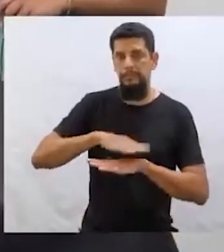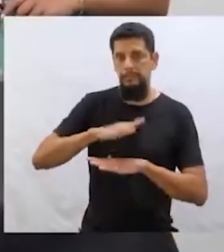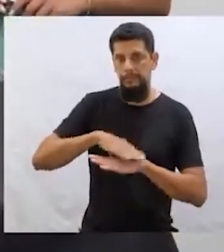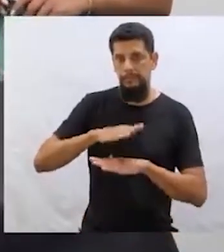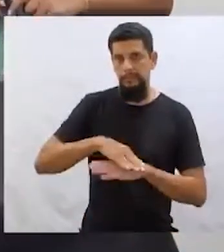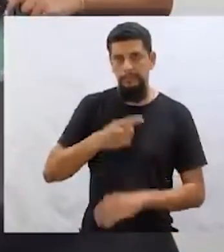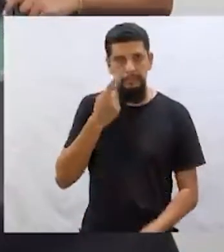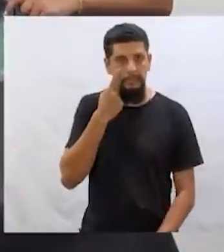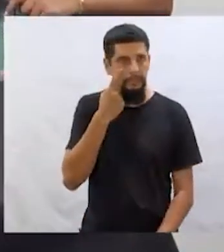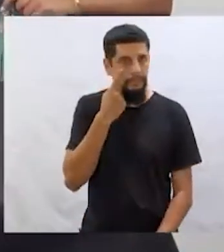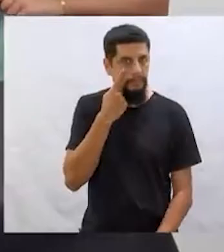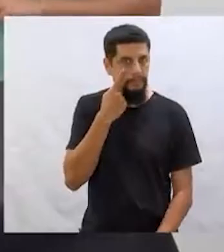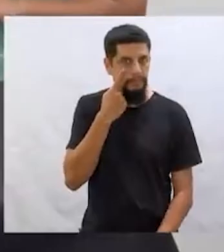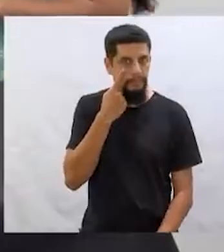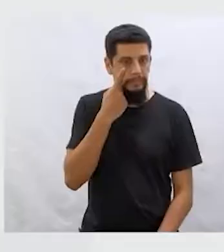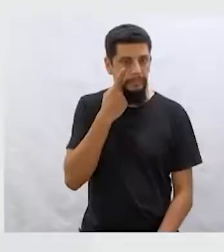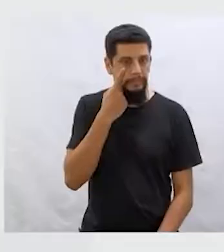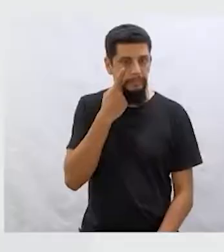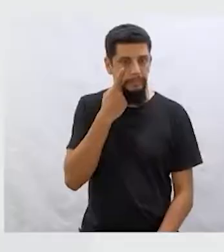uma. Olhe lá.